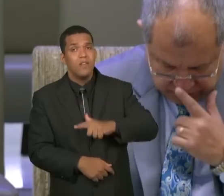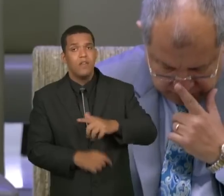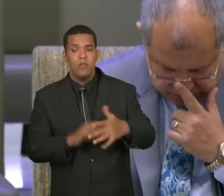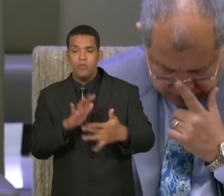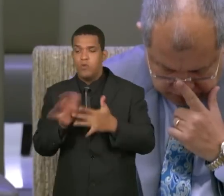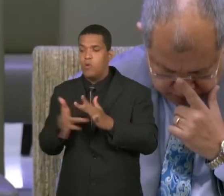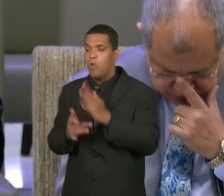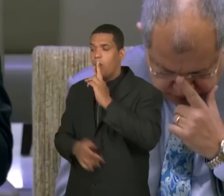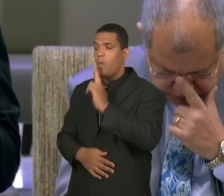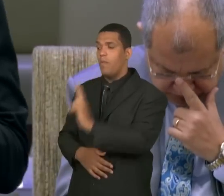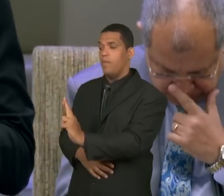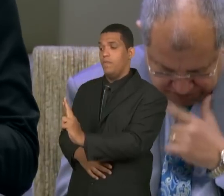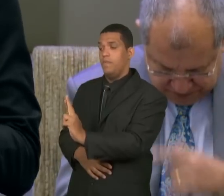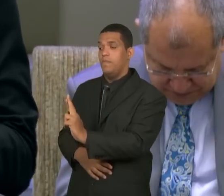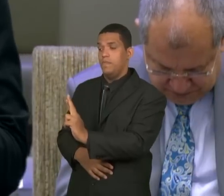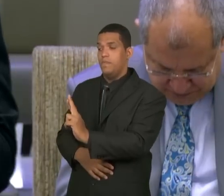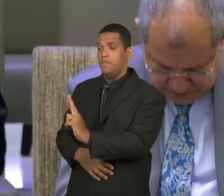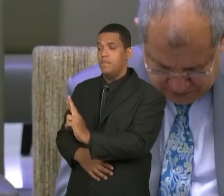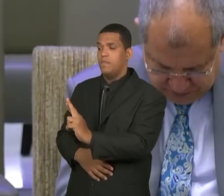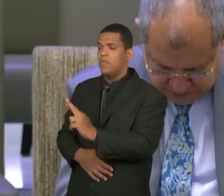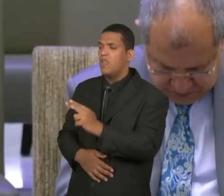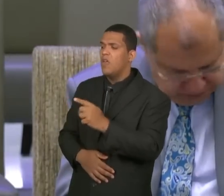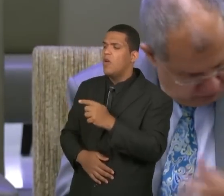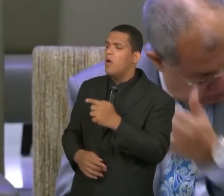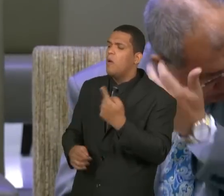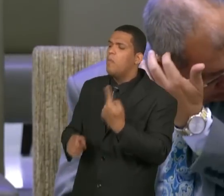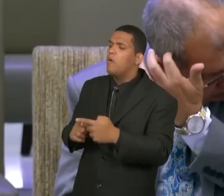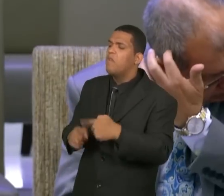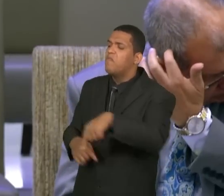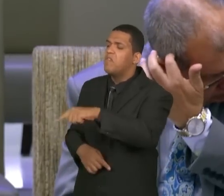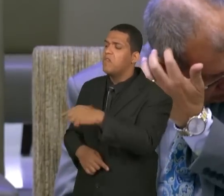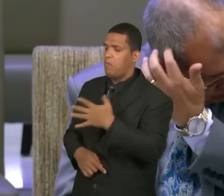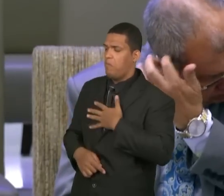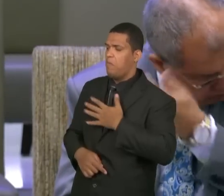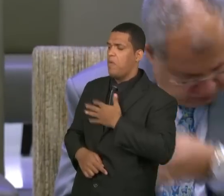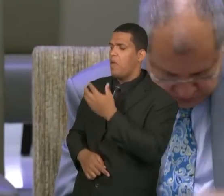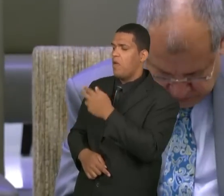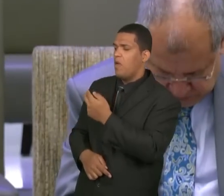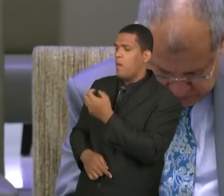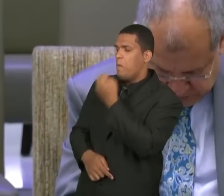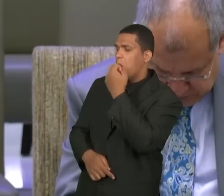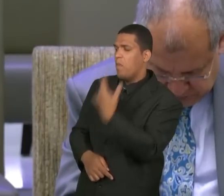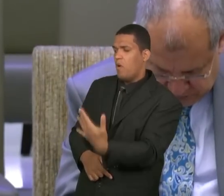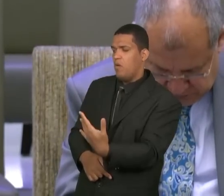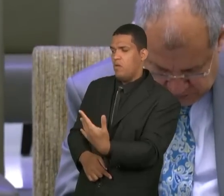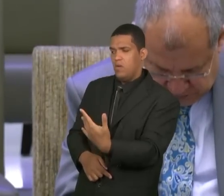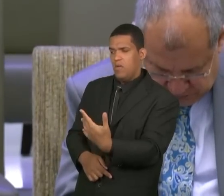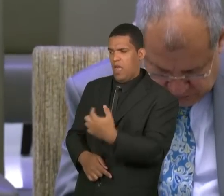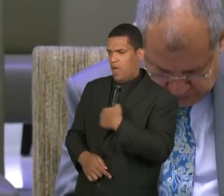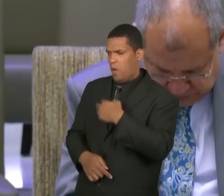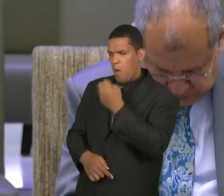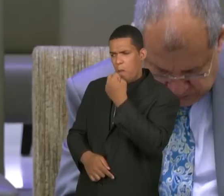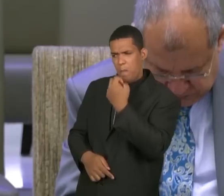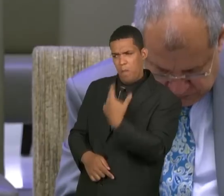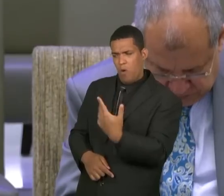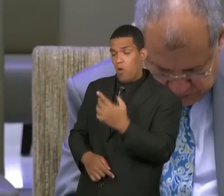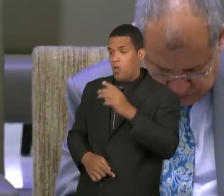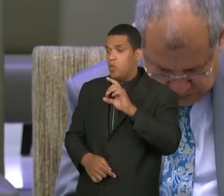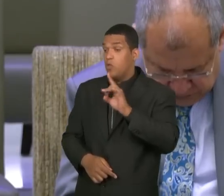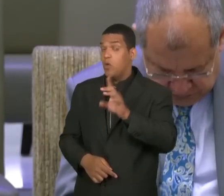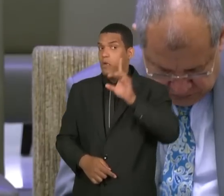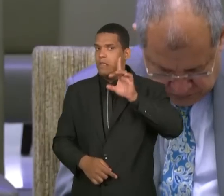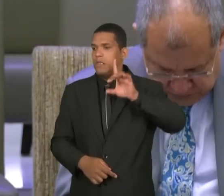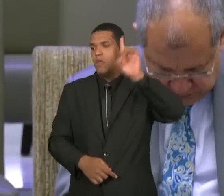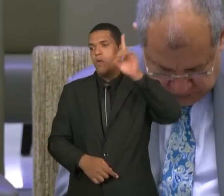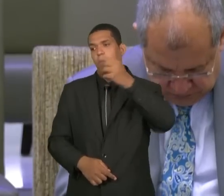respondeu porque você me chama de bom ninguém é bom a não ser um que é Deus